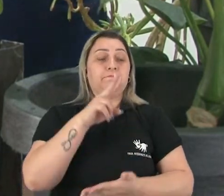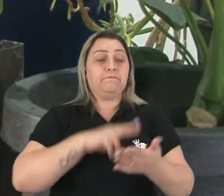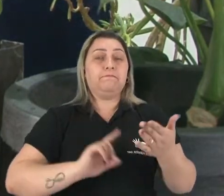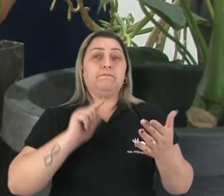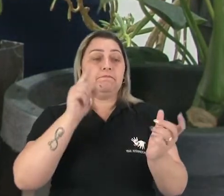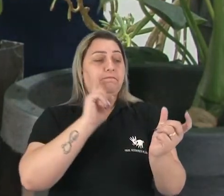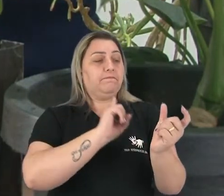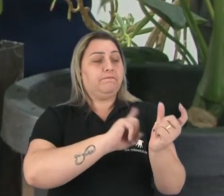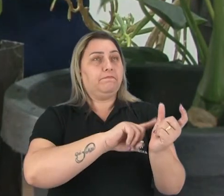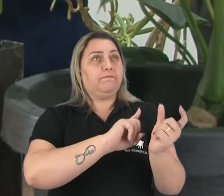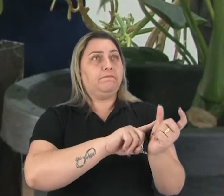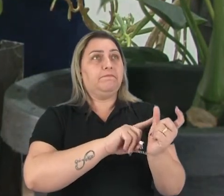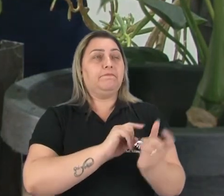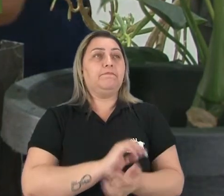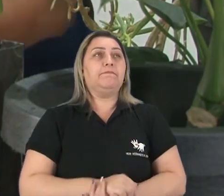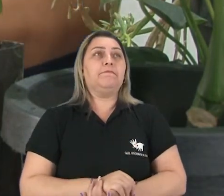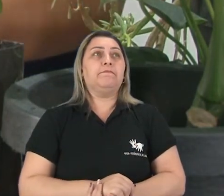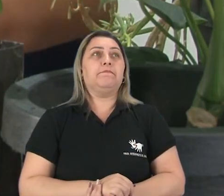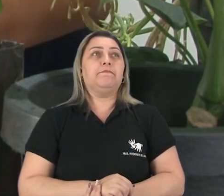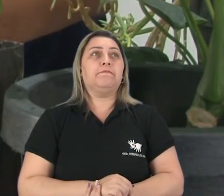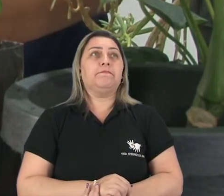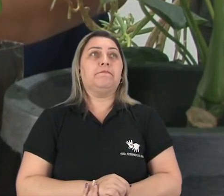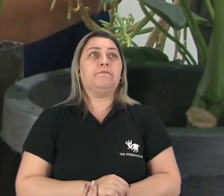de mais uma palavra.